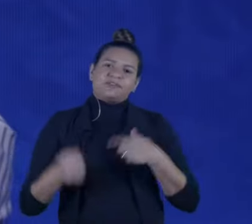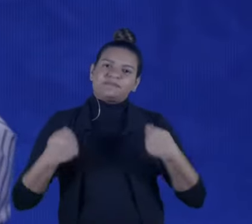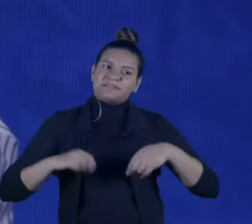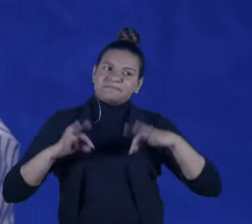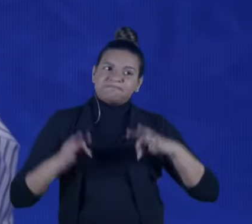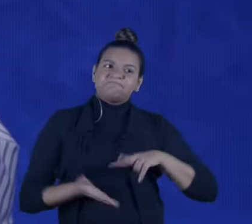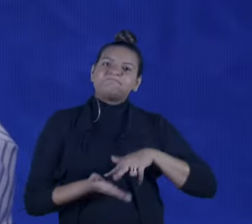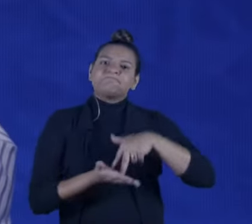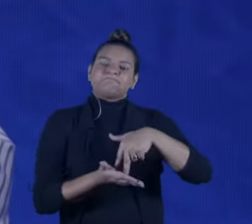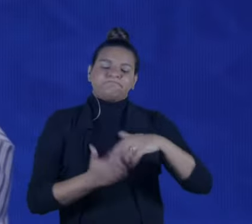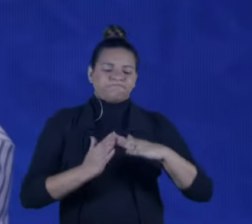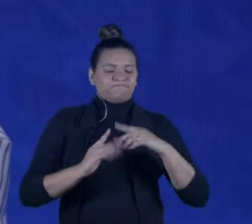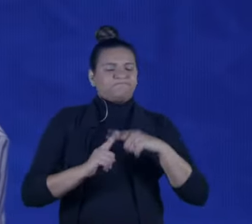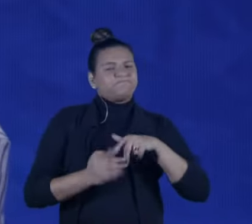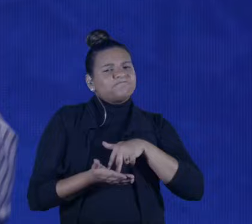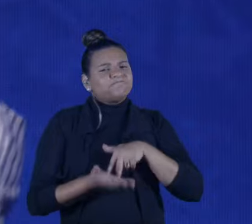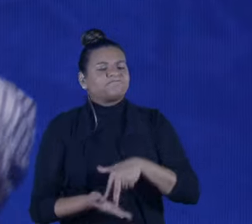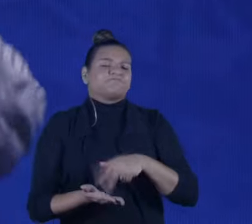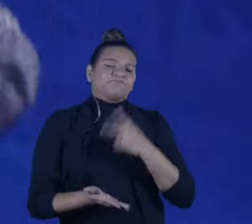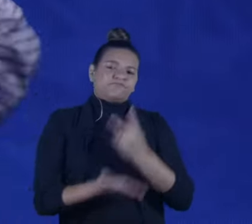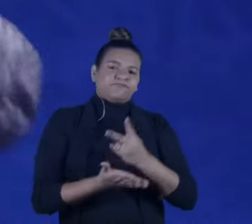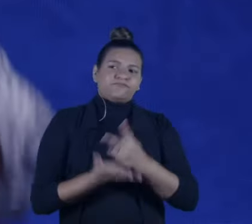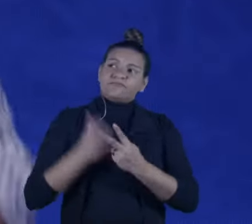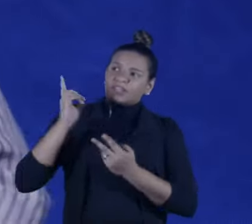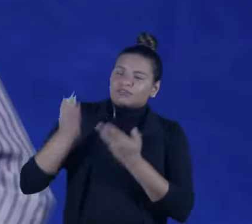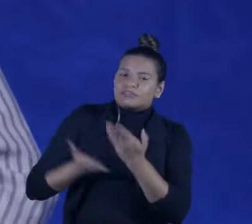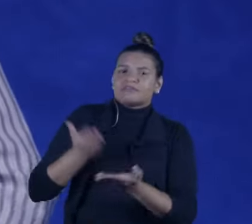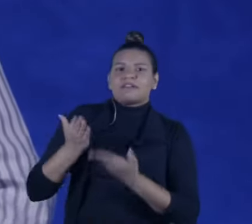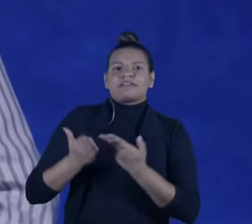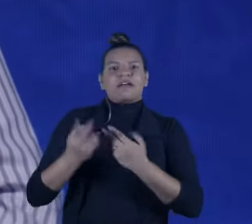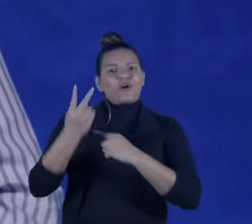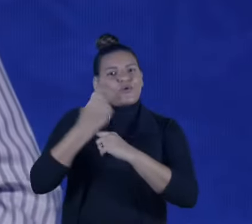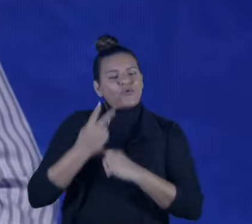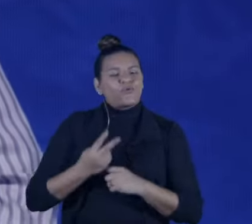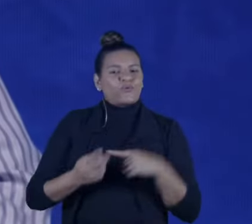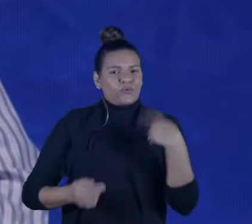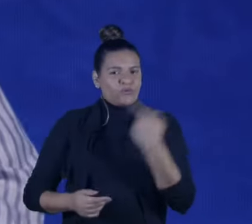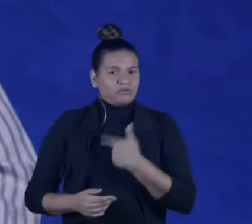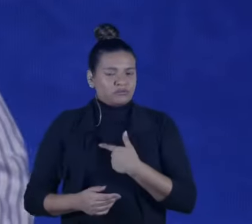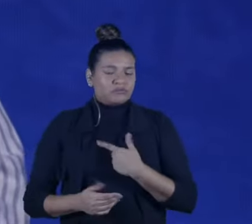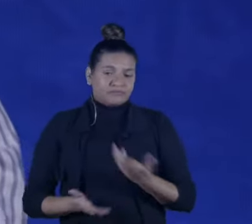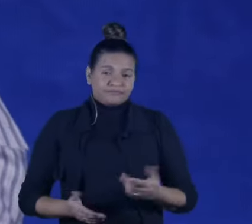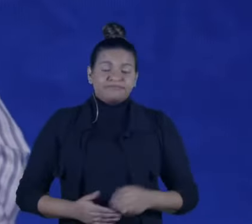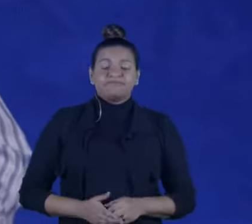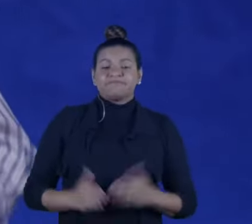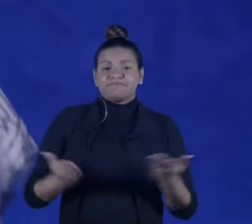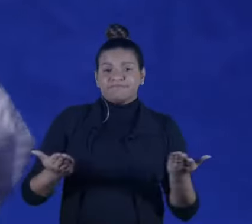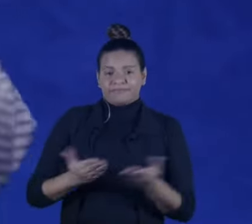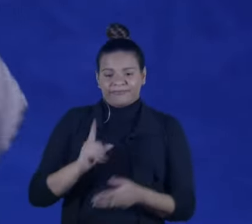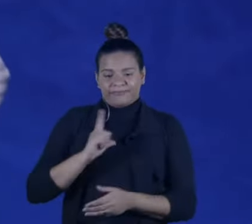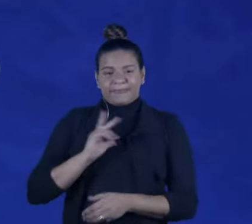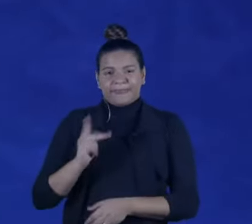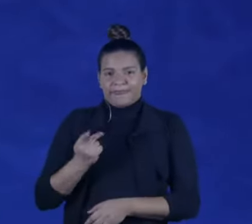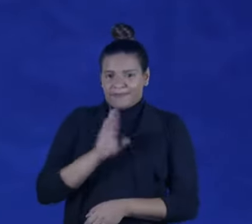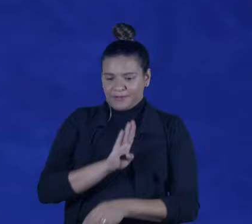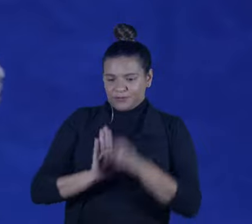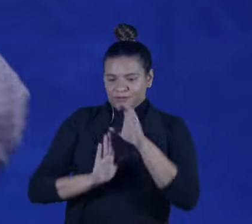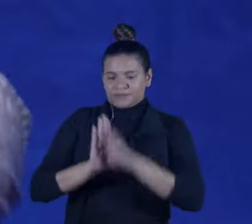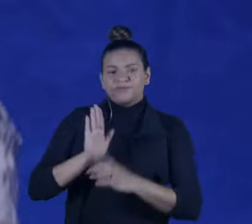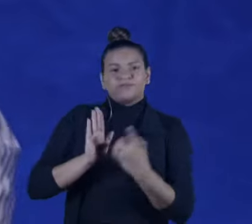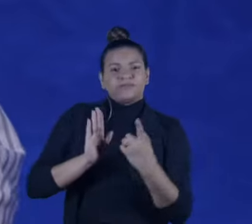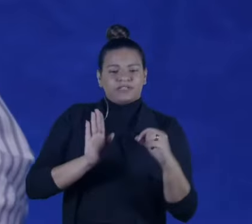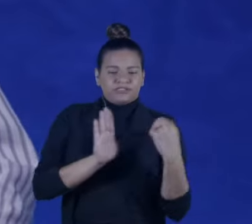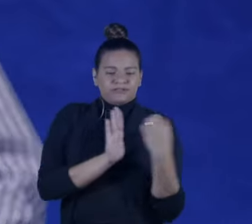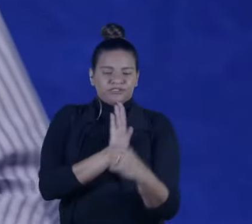ser tratados por Deus. E eu quero concluir esta palavra com Hebreus 10, 24 e 25.